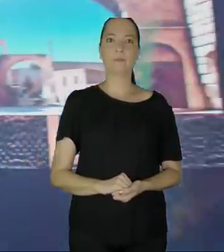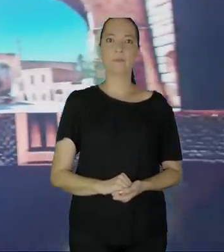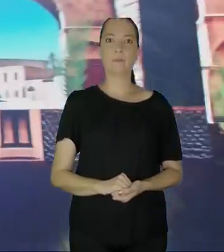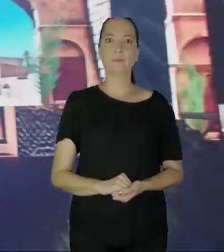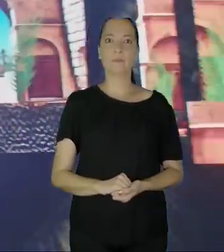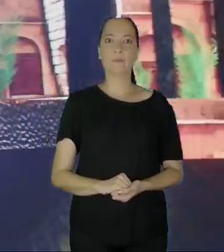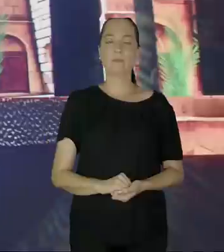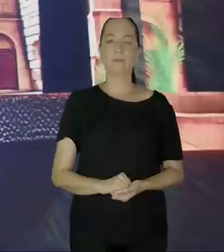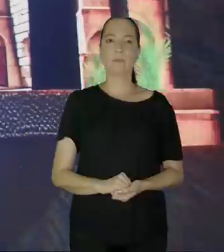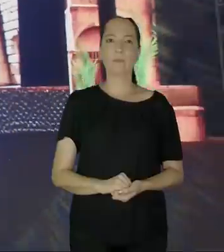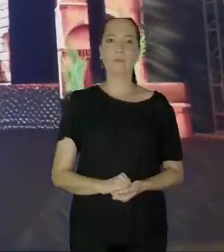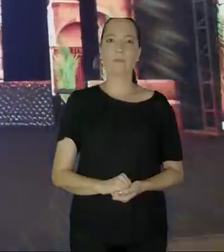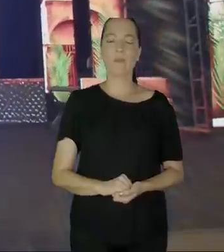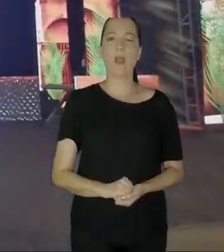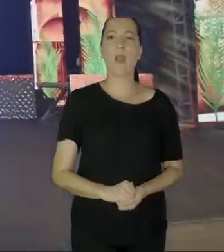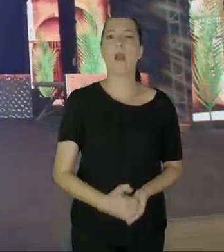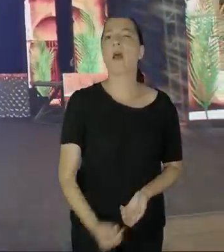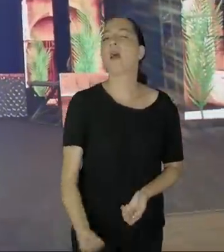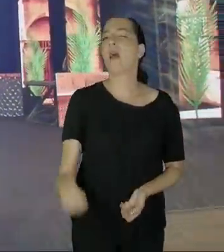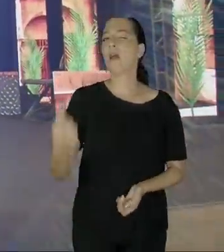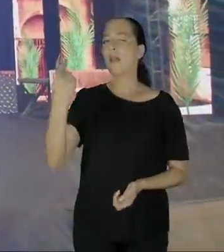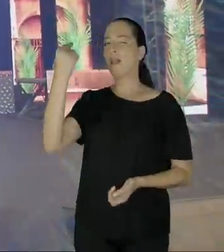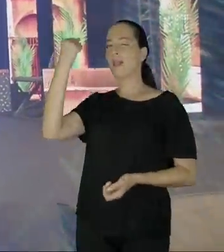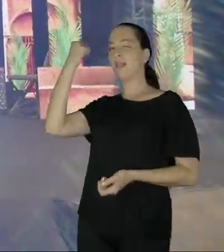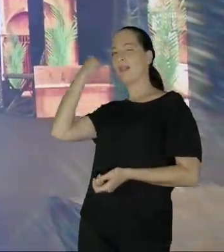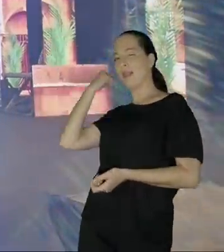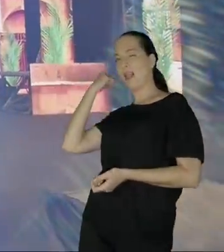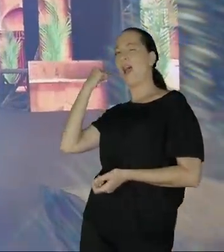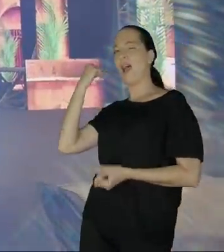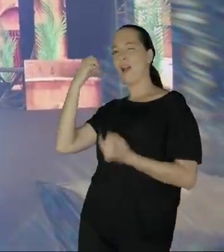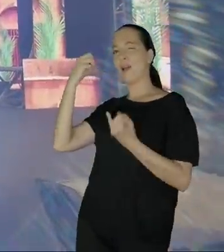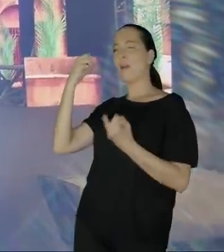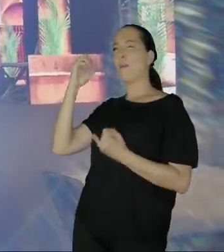Assim dizia o profeta Zacarias.